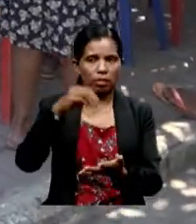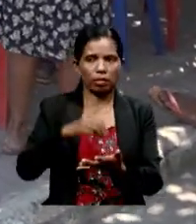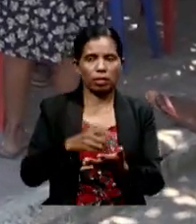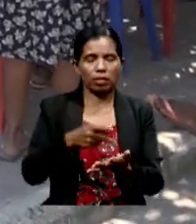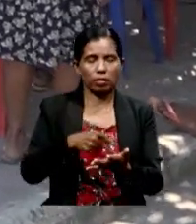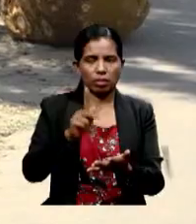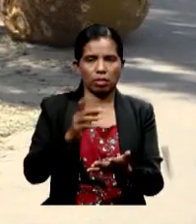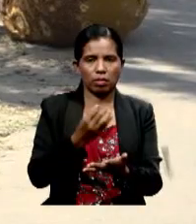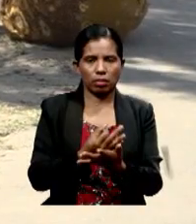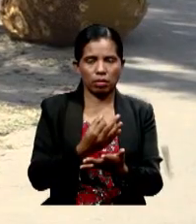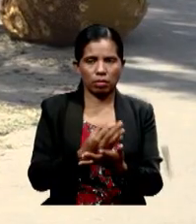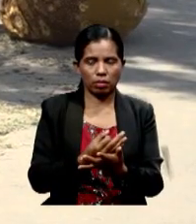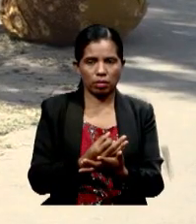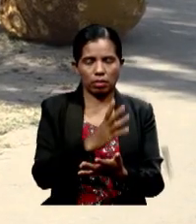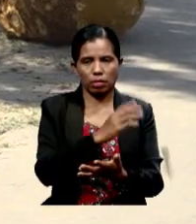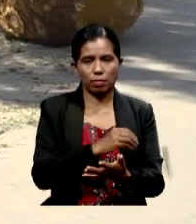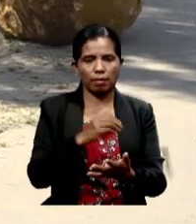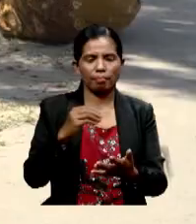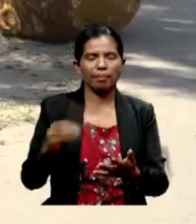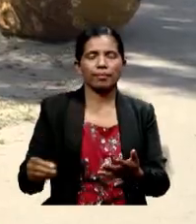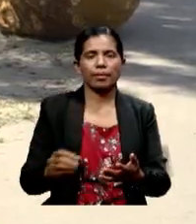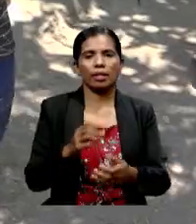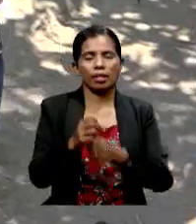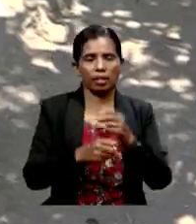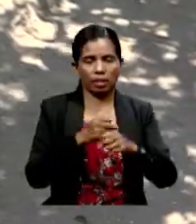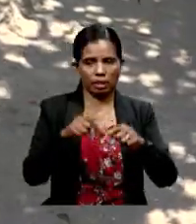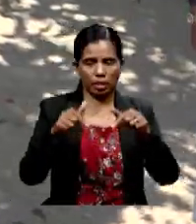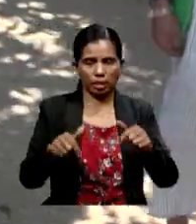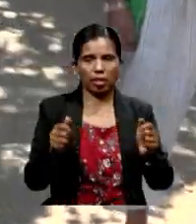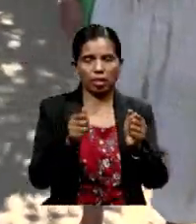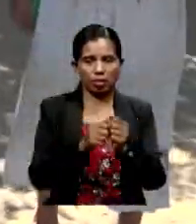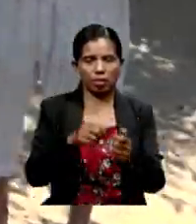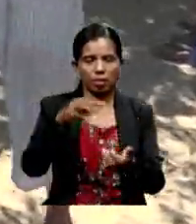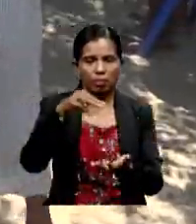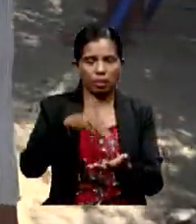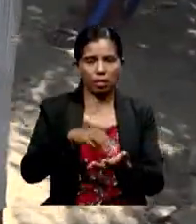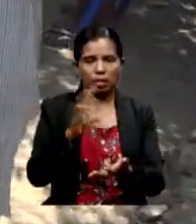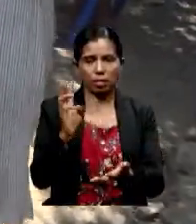selo subsídio idoso, no inválido Sira tinangne, hamutuk milhão